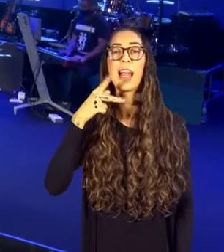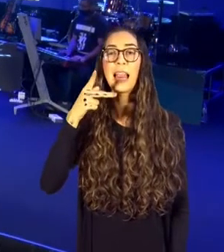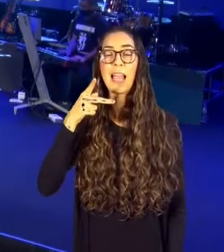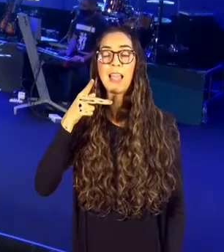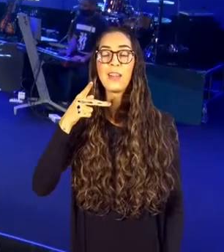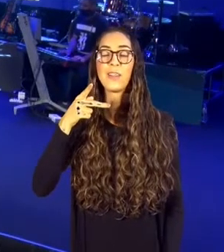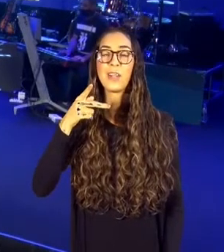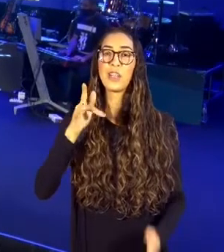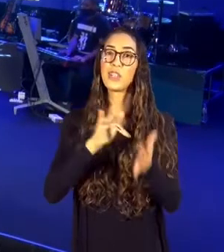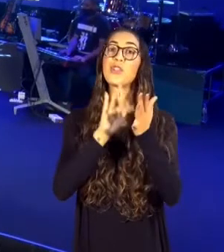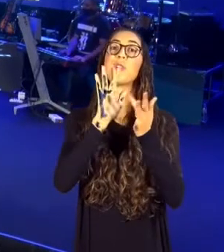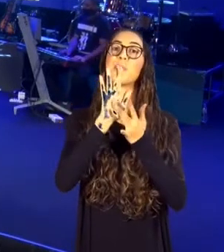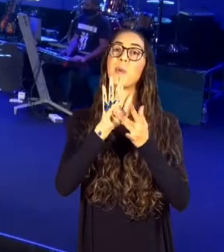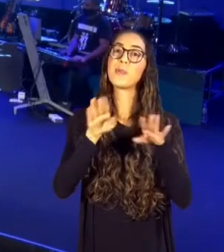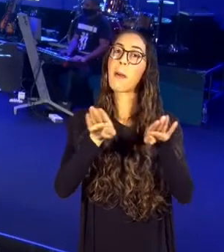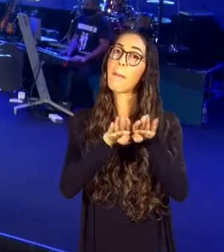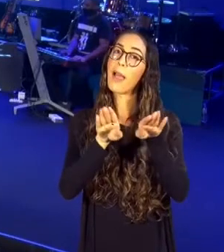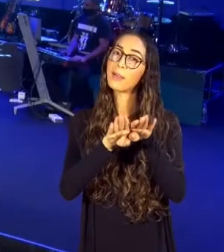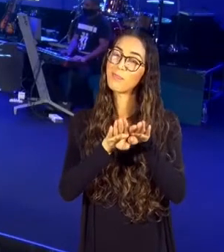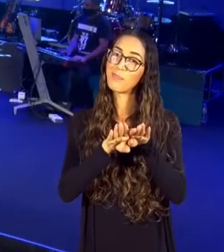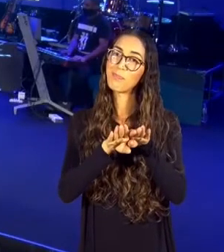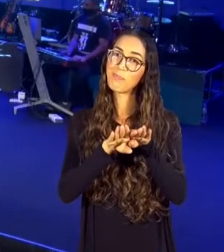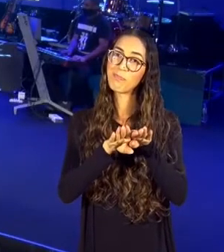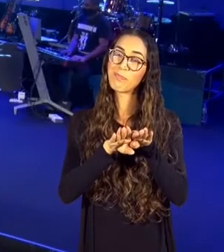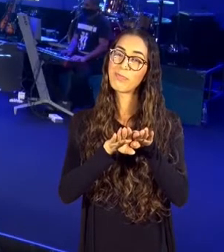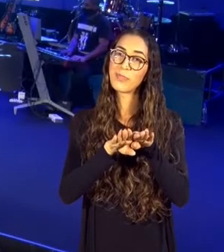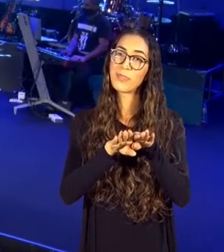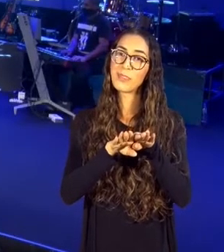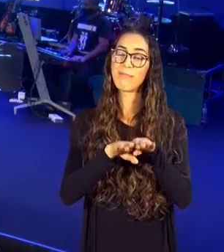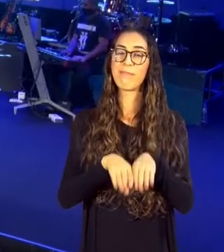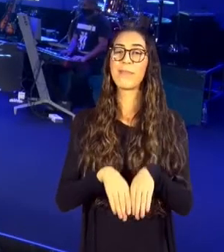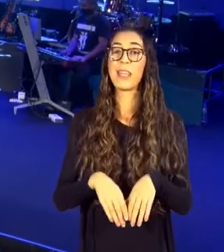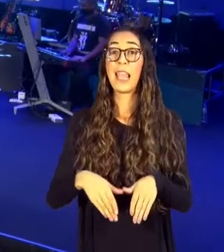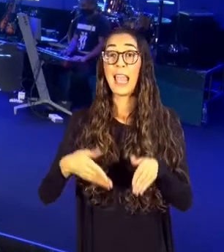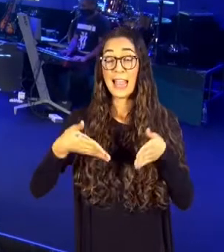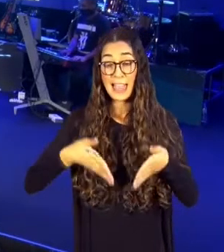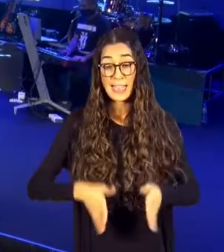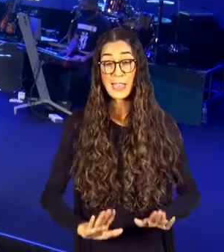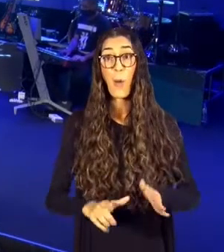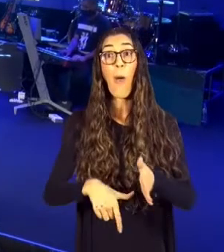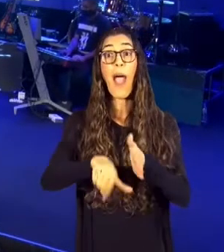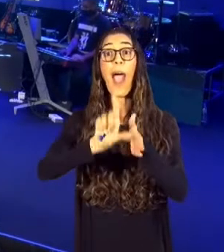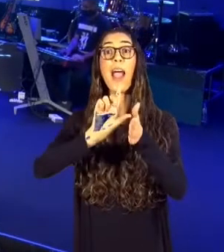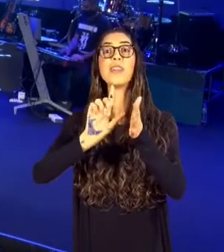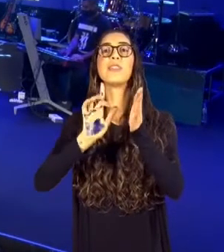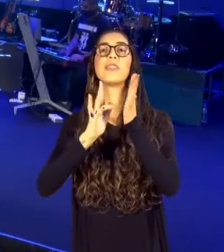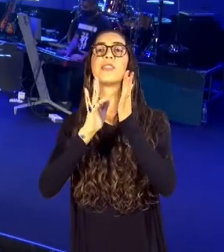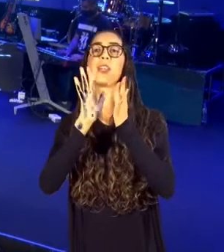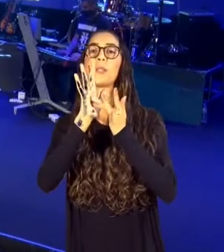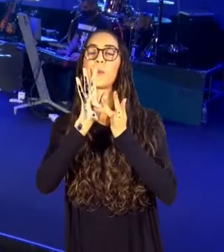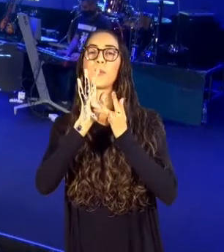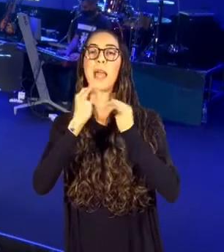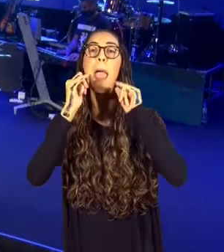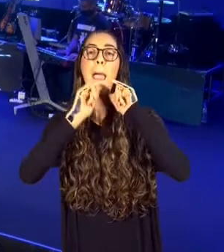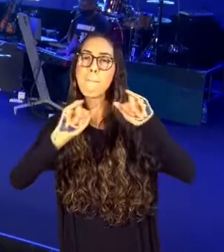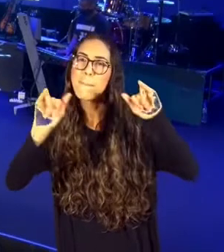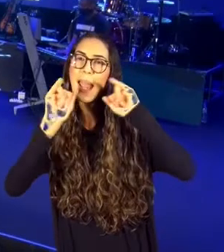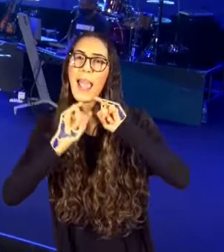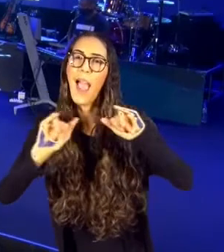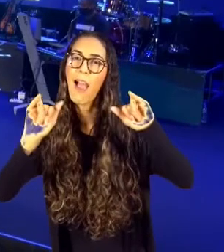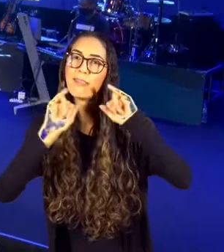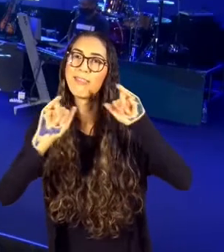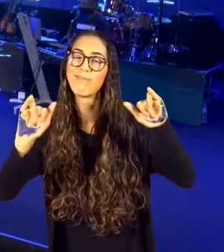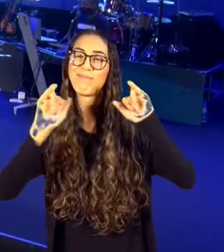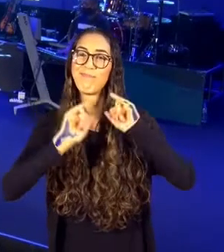o meu mensageiro e ele pregará o caminho diante de mim, então de repente o Senhor que vocês buscam virá para o seu templo,